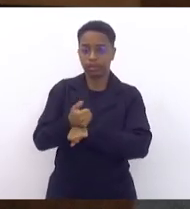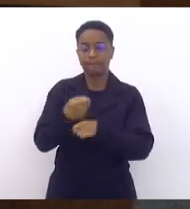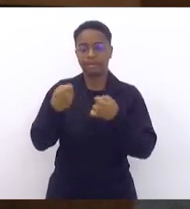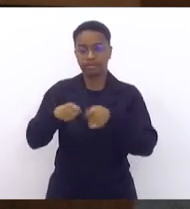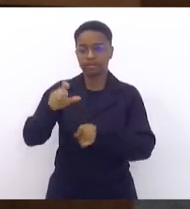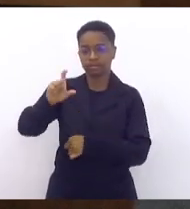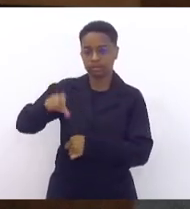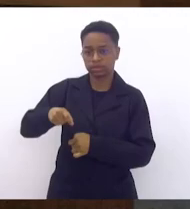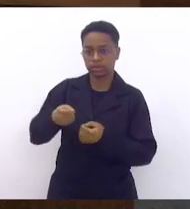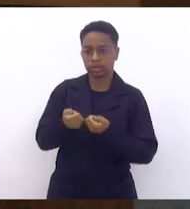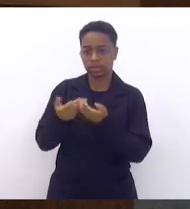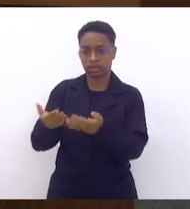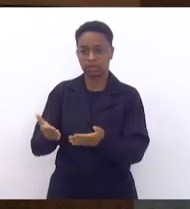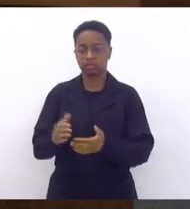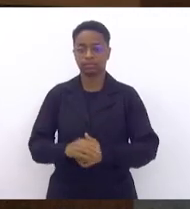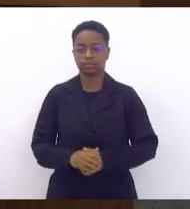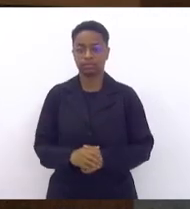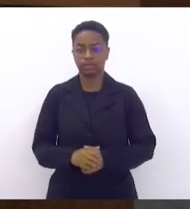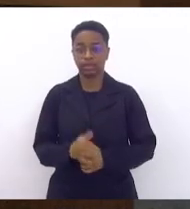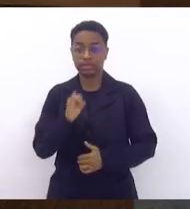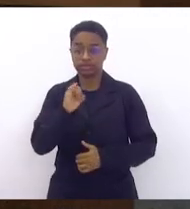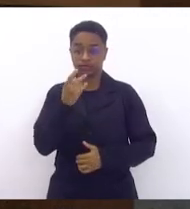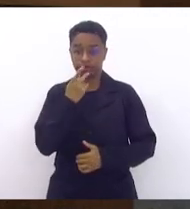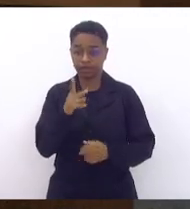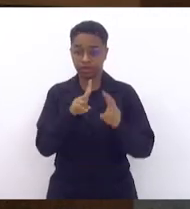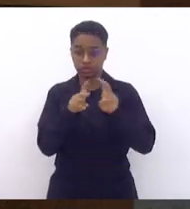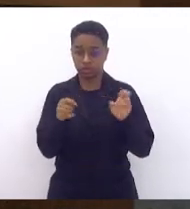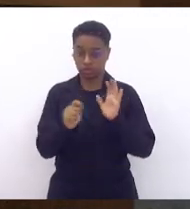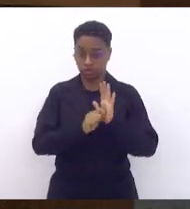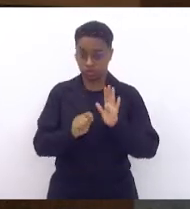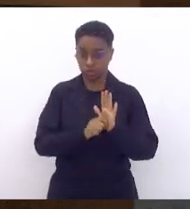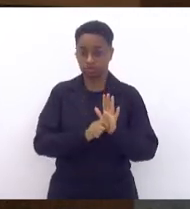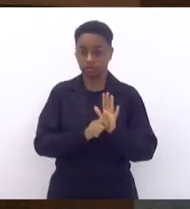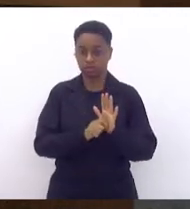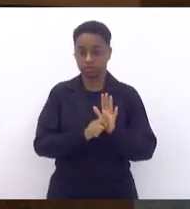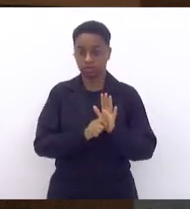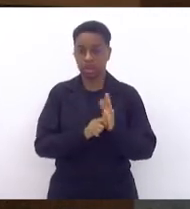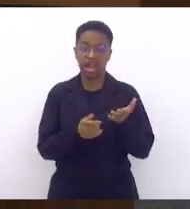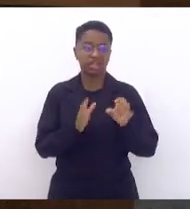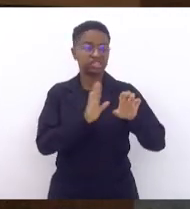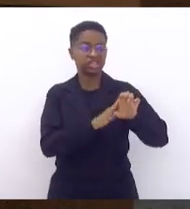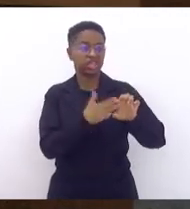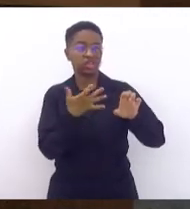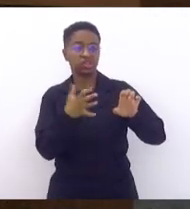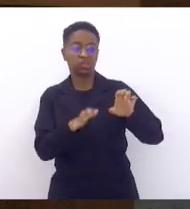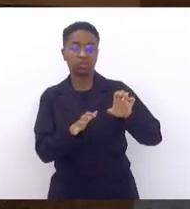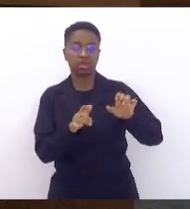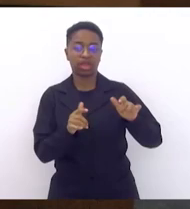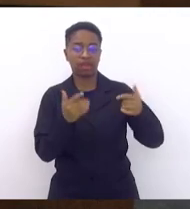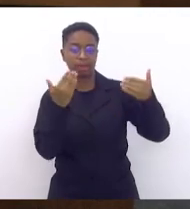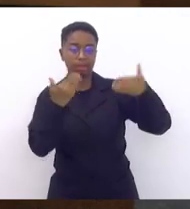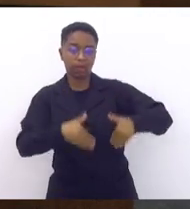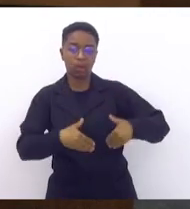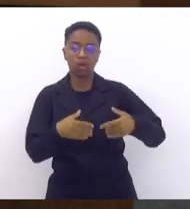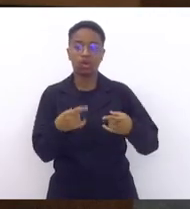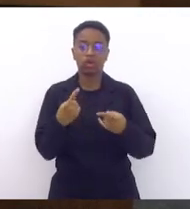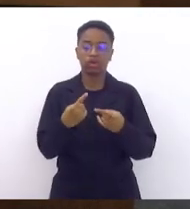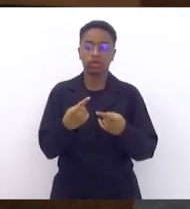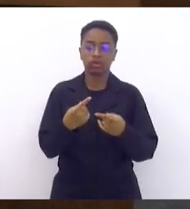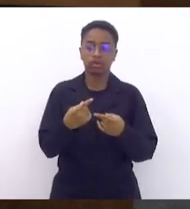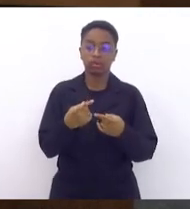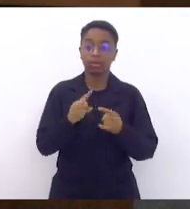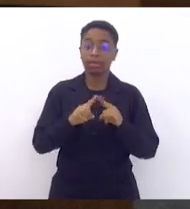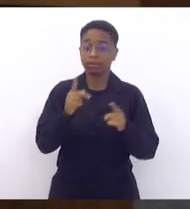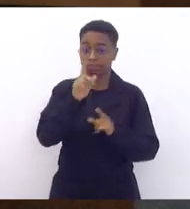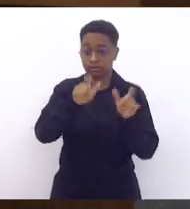livre. Quando a gente vai discutir a questão da droga, a esquerda não quer fazer tratamento, não quer que sejam tratados. Quem fala